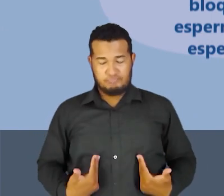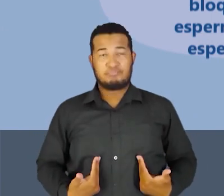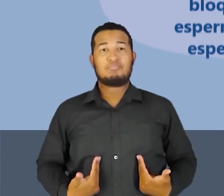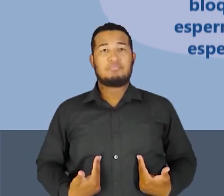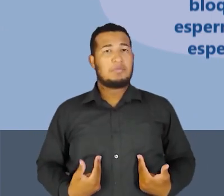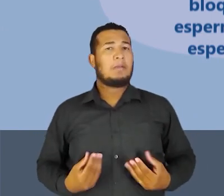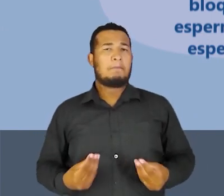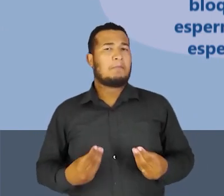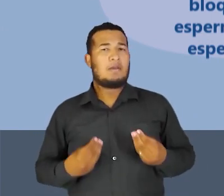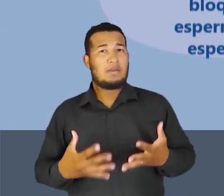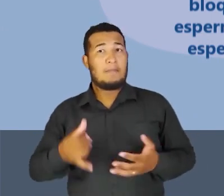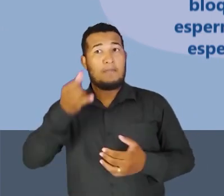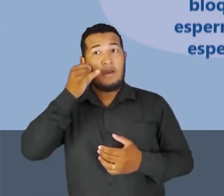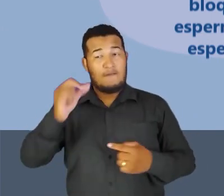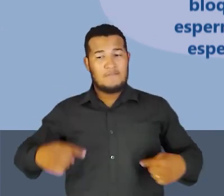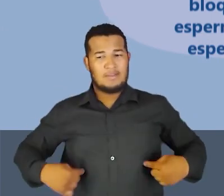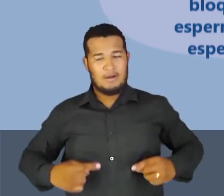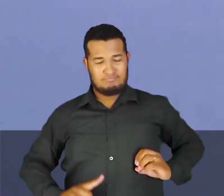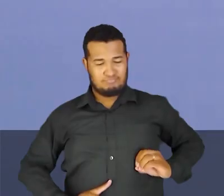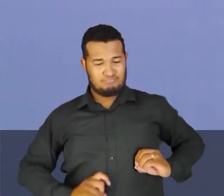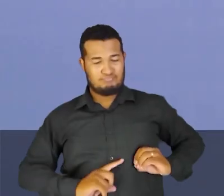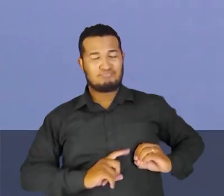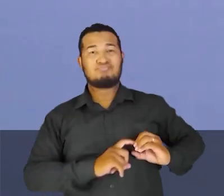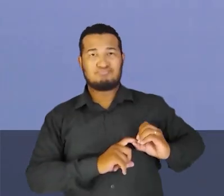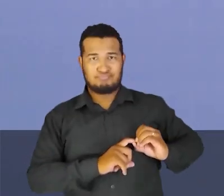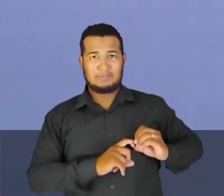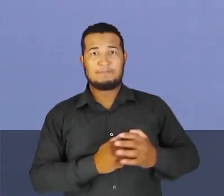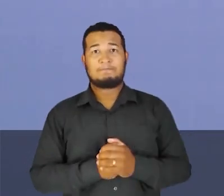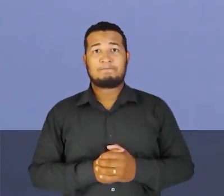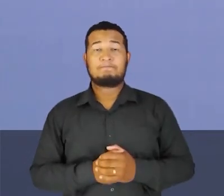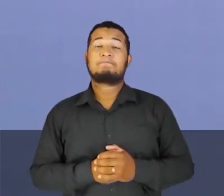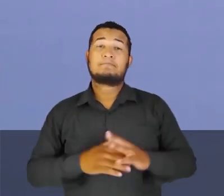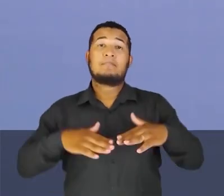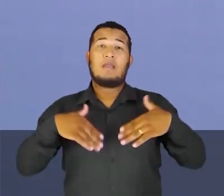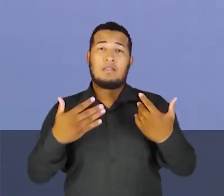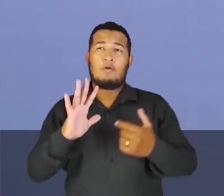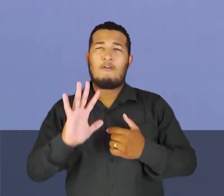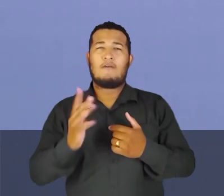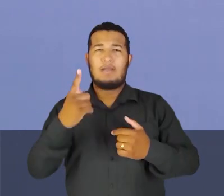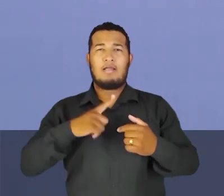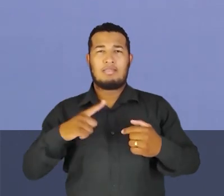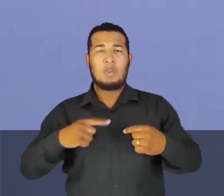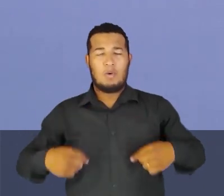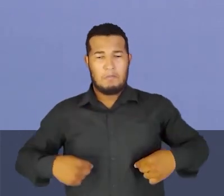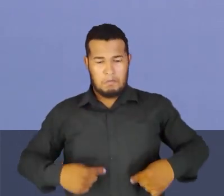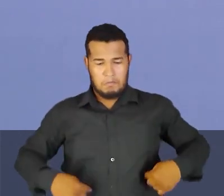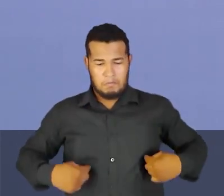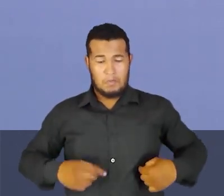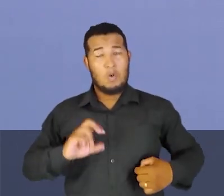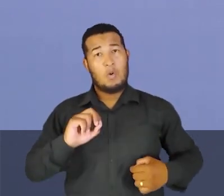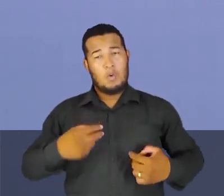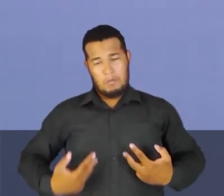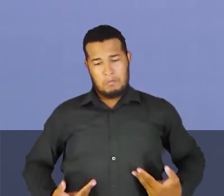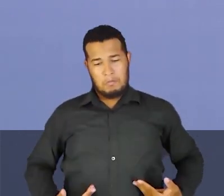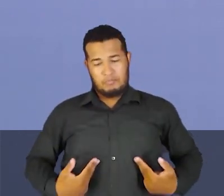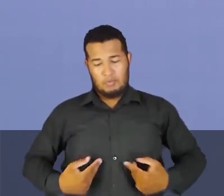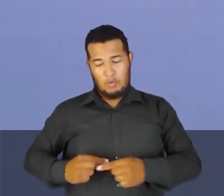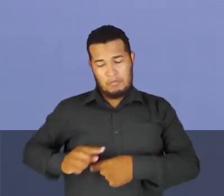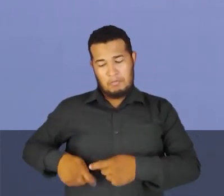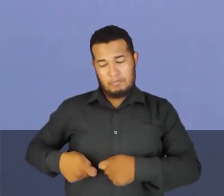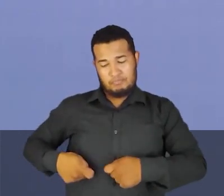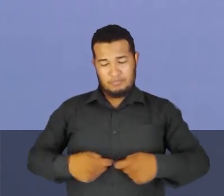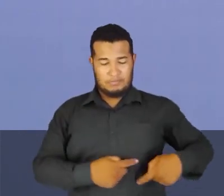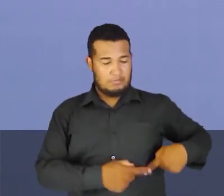o espermatozoide chegue no óvulo. Volta para cá. Então, ocorre um corte ou uma amarra nas trompas de